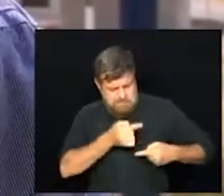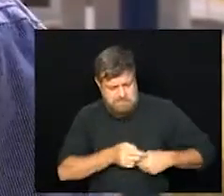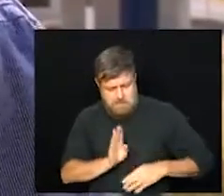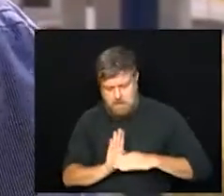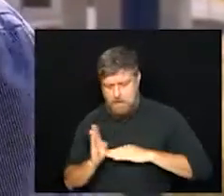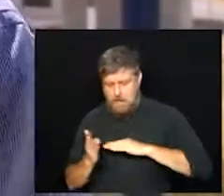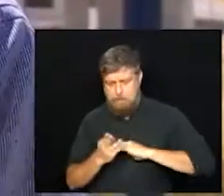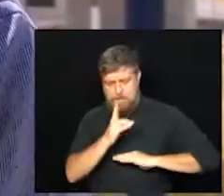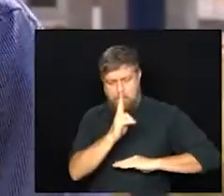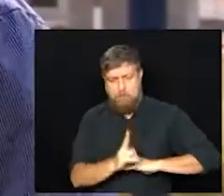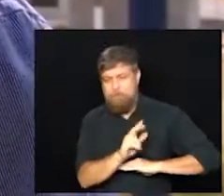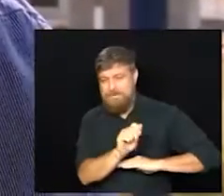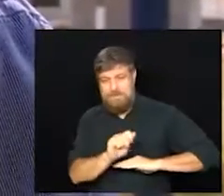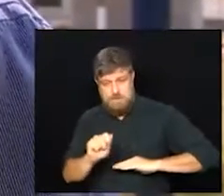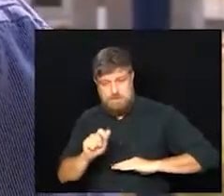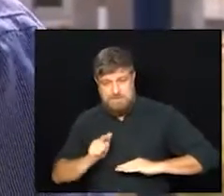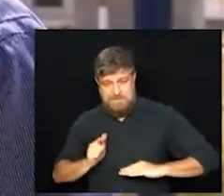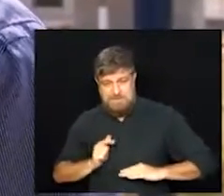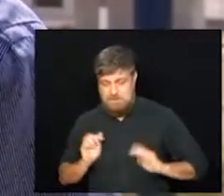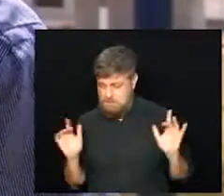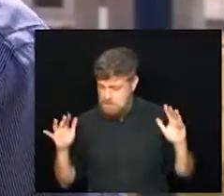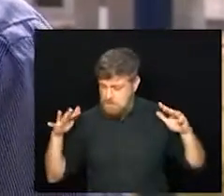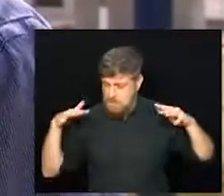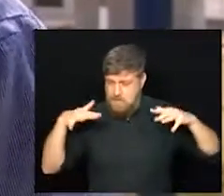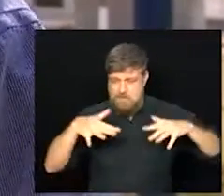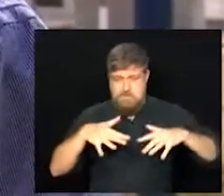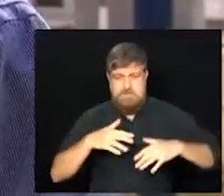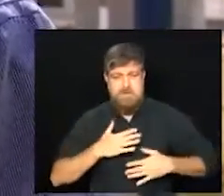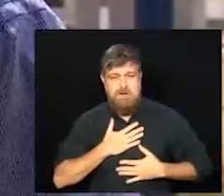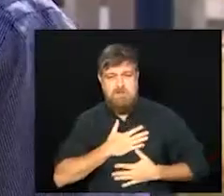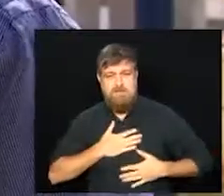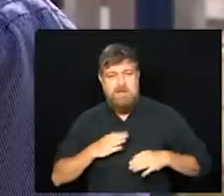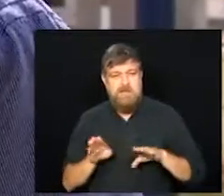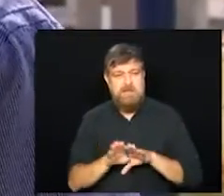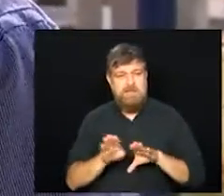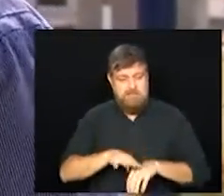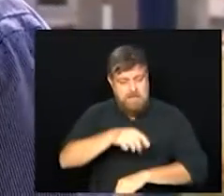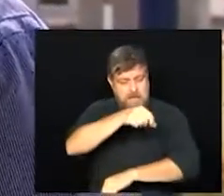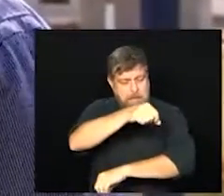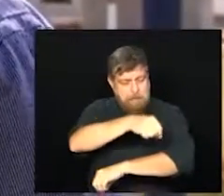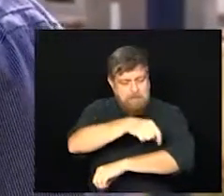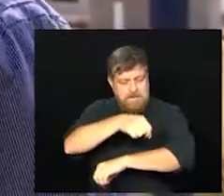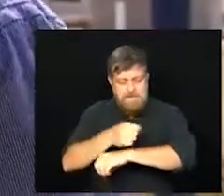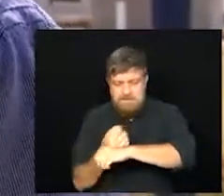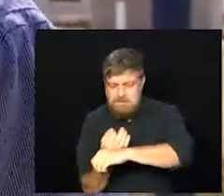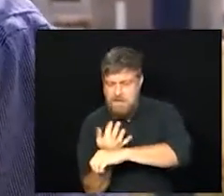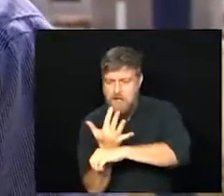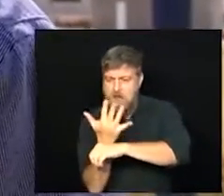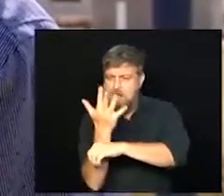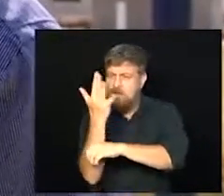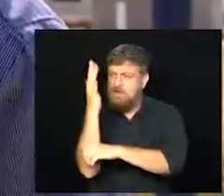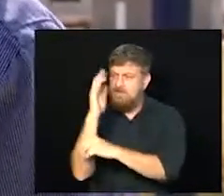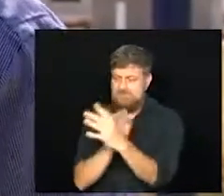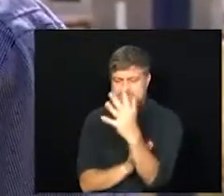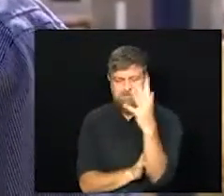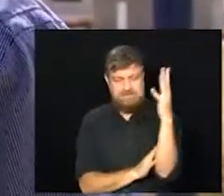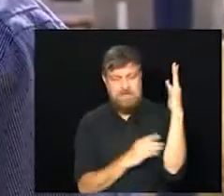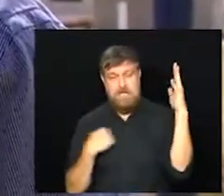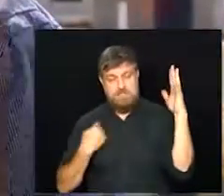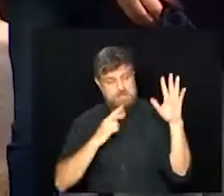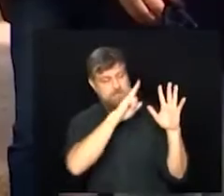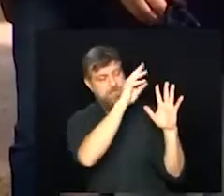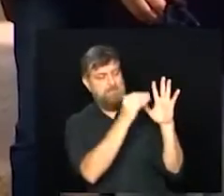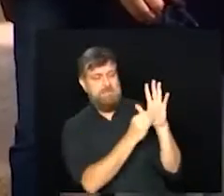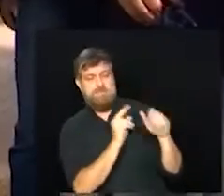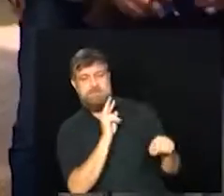Anchieta. Não só como opção de área de lazer, mas também como área de plantio de árvore, área verde, nesse momento que a gente precisa proteger o meio